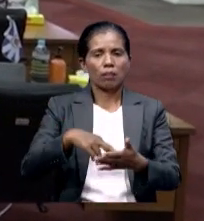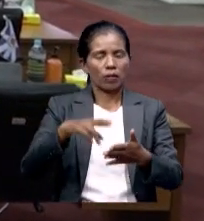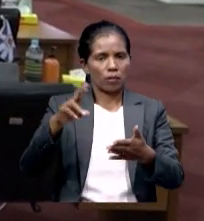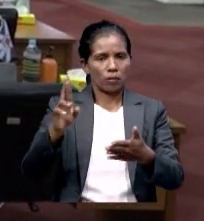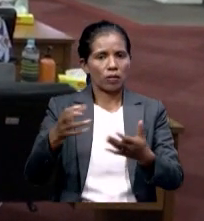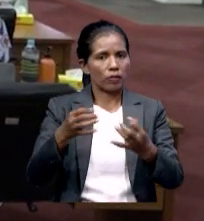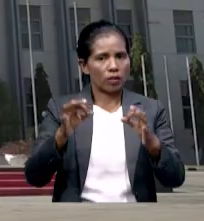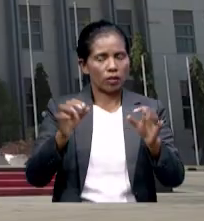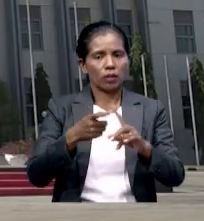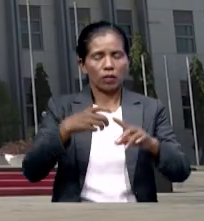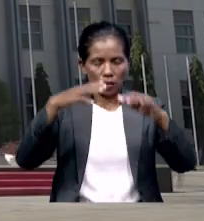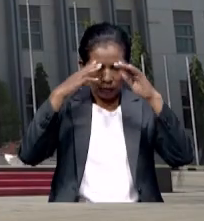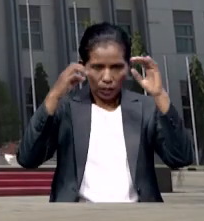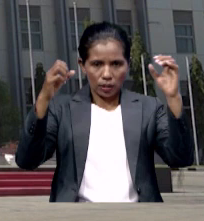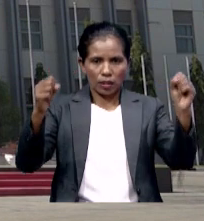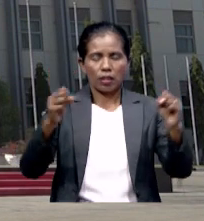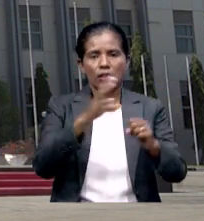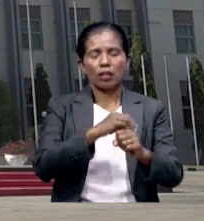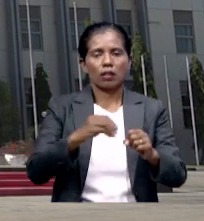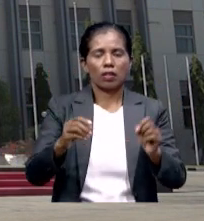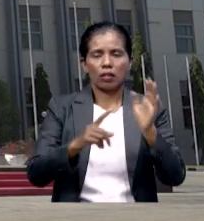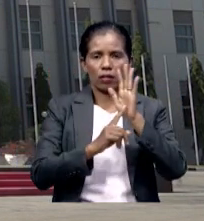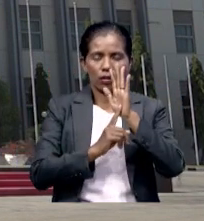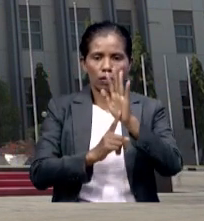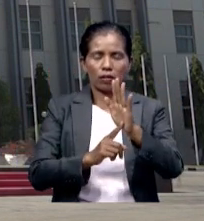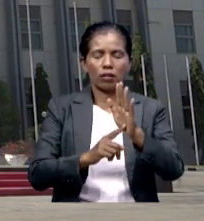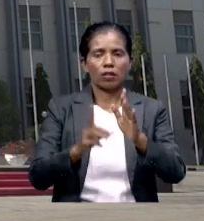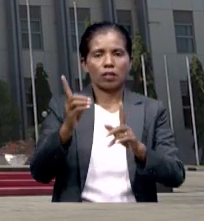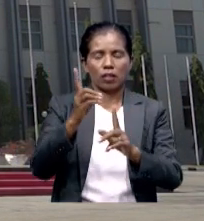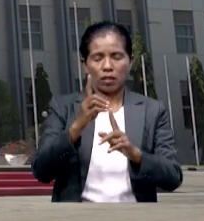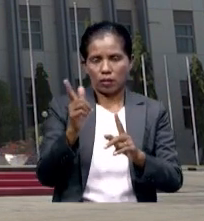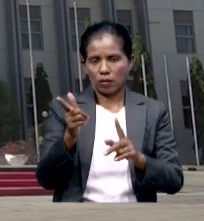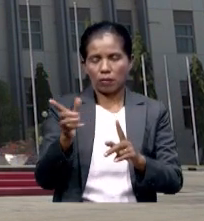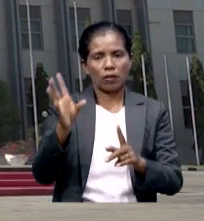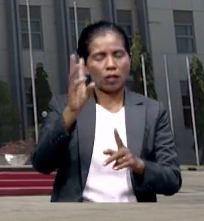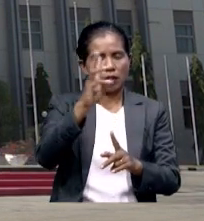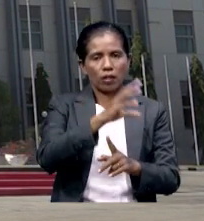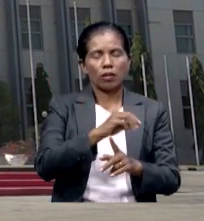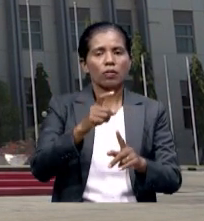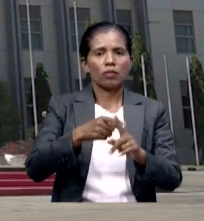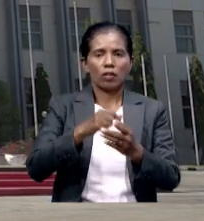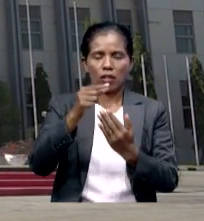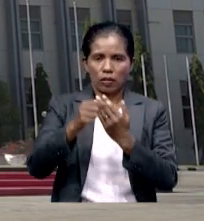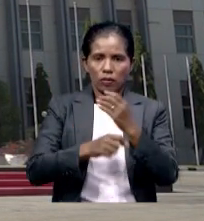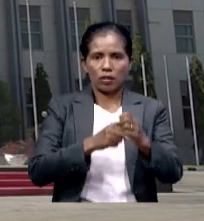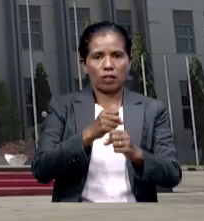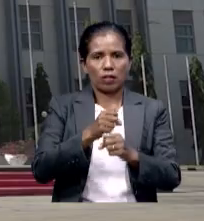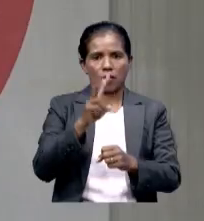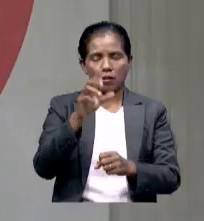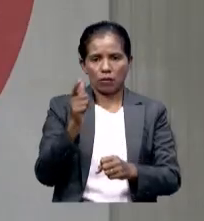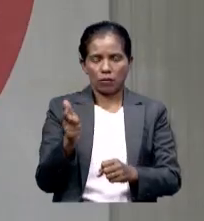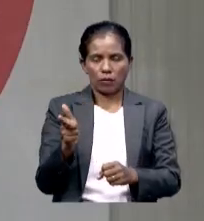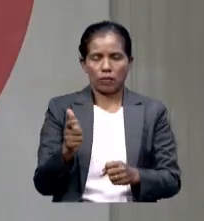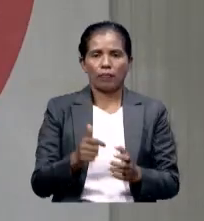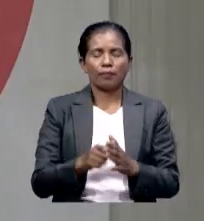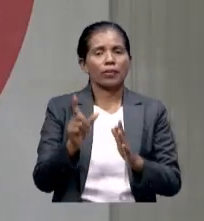ona husi Presidente da República, publica ona e aloron Rua Nulo resinem Fulan agosto tina reung rua Ronulo.